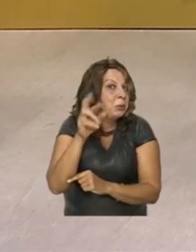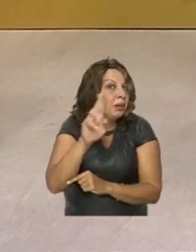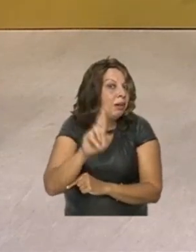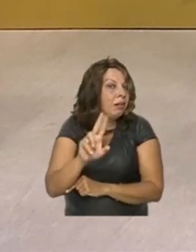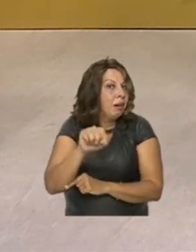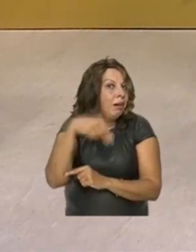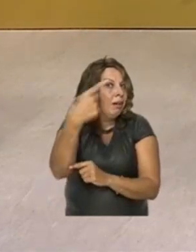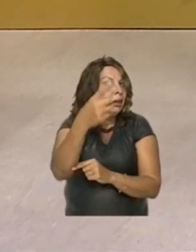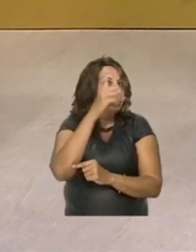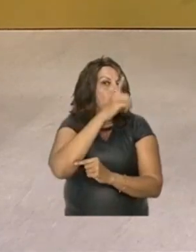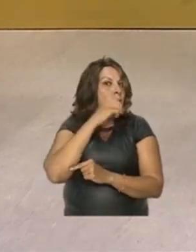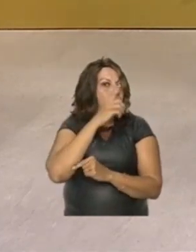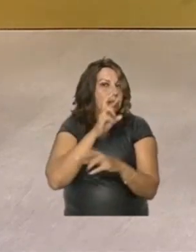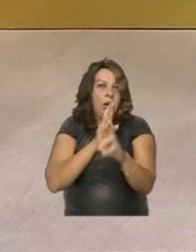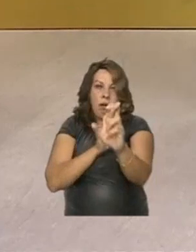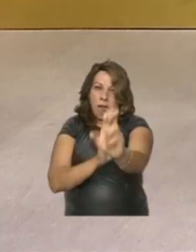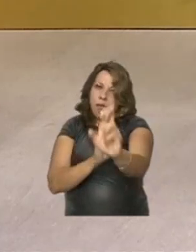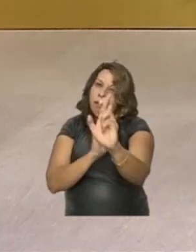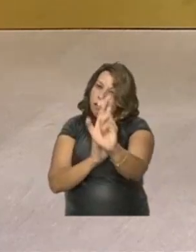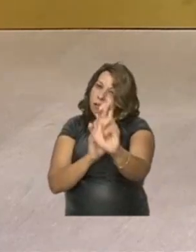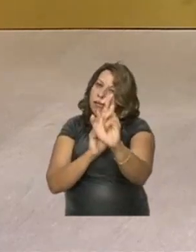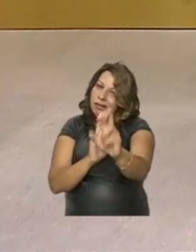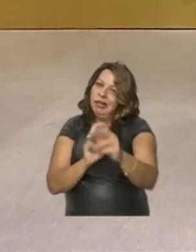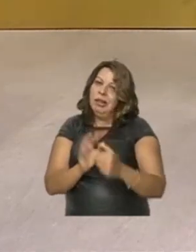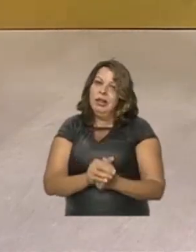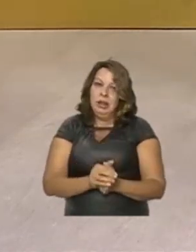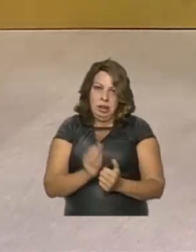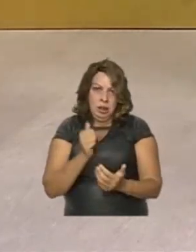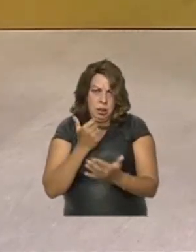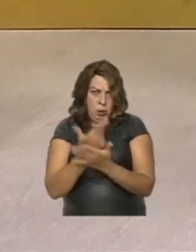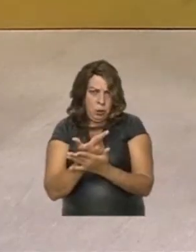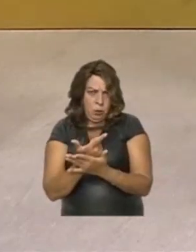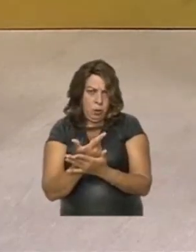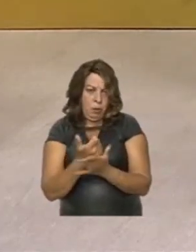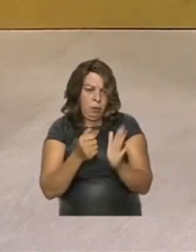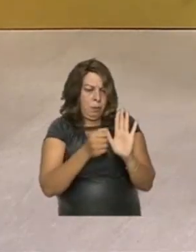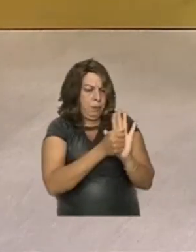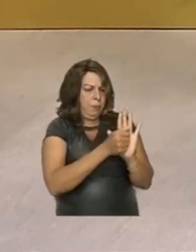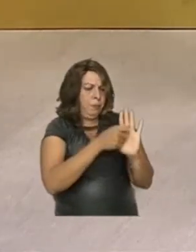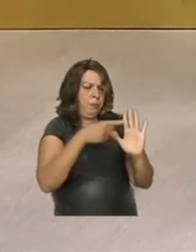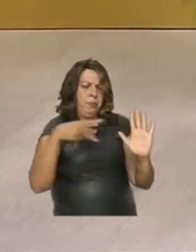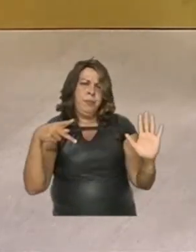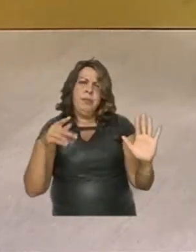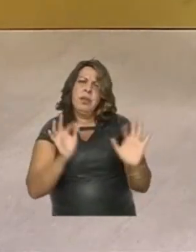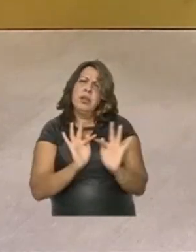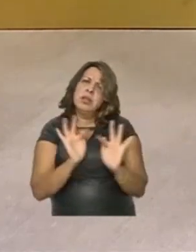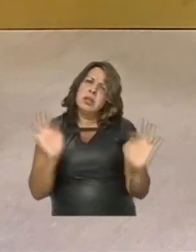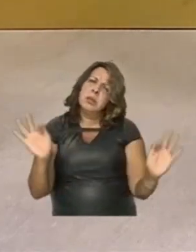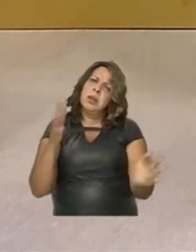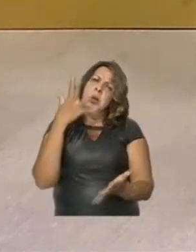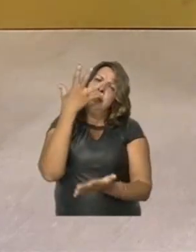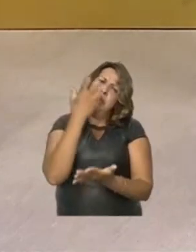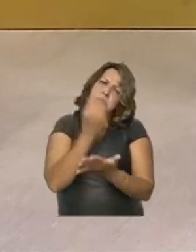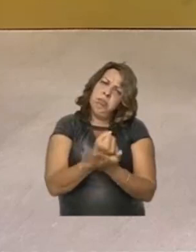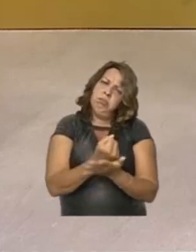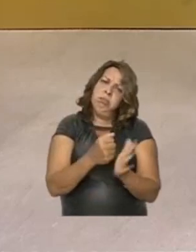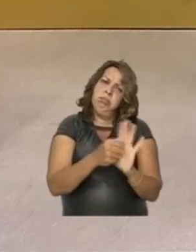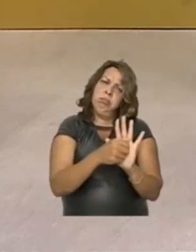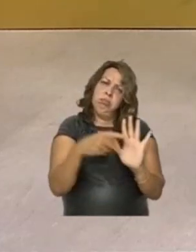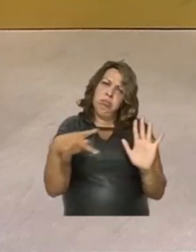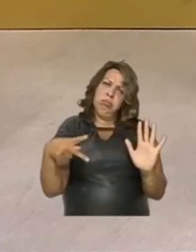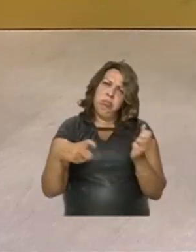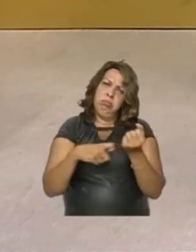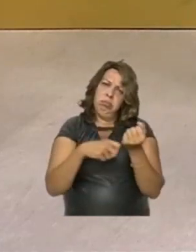domingo que vem, hein? Tô torcendo por você. É verdade. Ó, quer adquirir o seu título online? É muito simples, é só baixar o seu aplicativo Caju